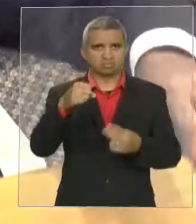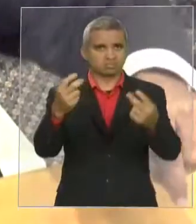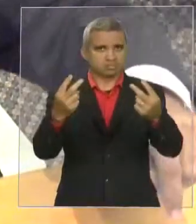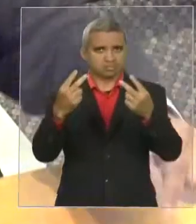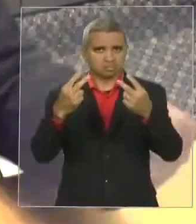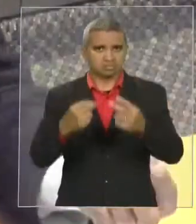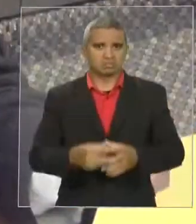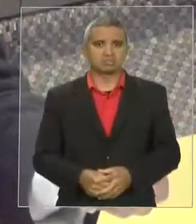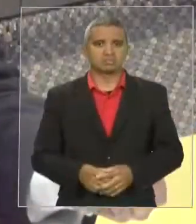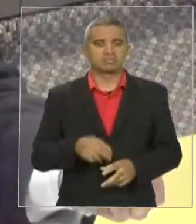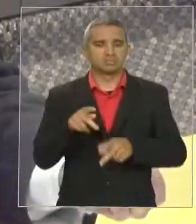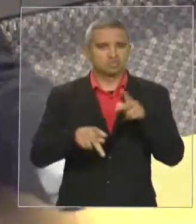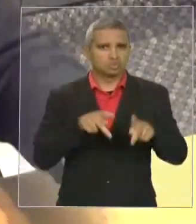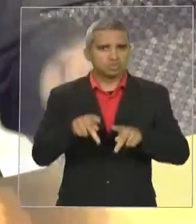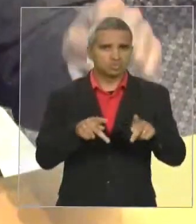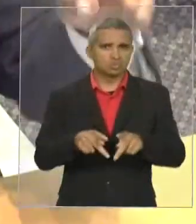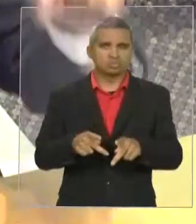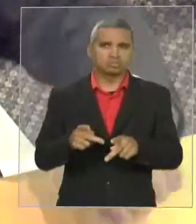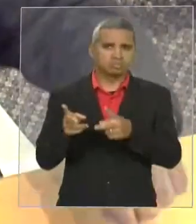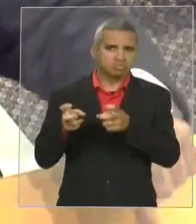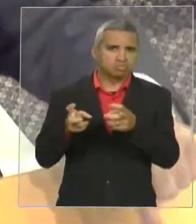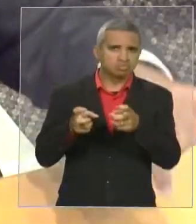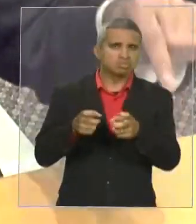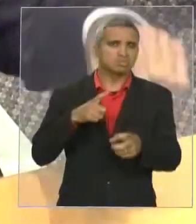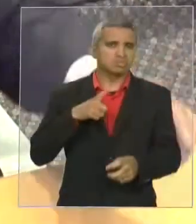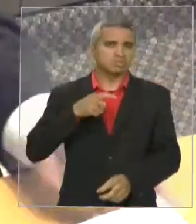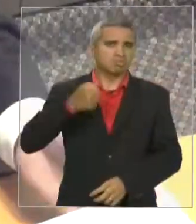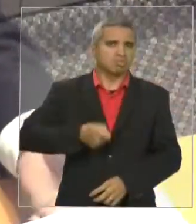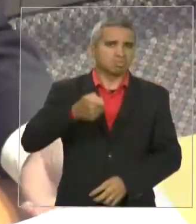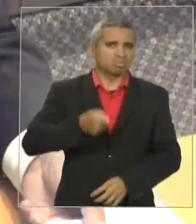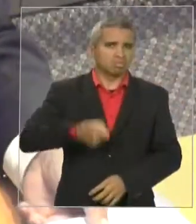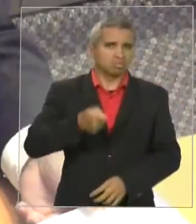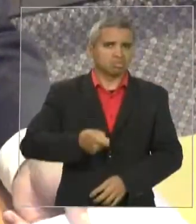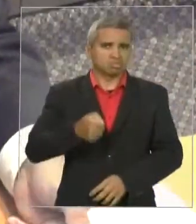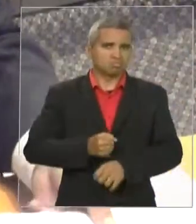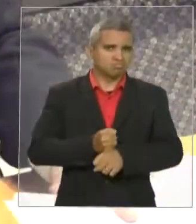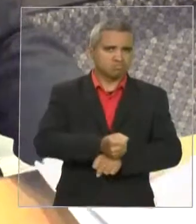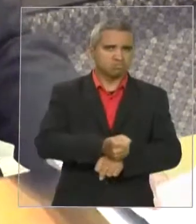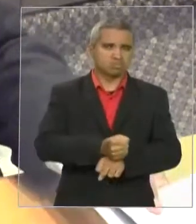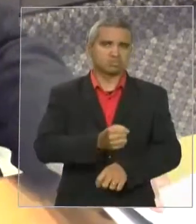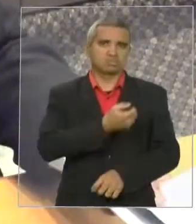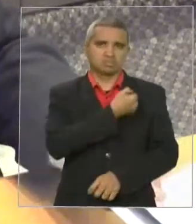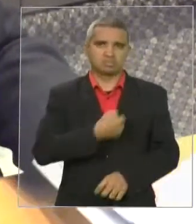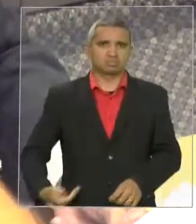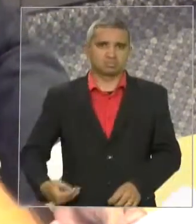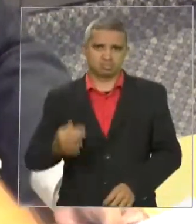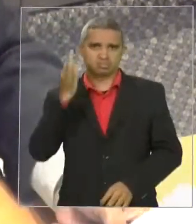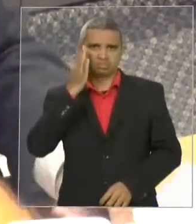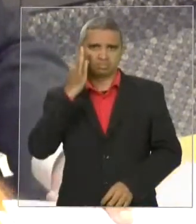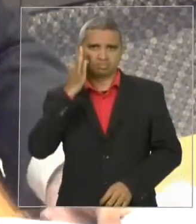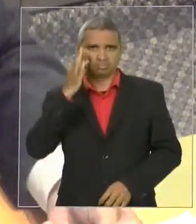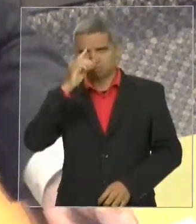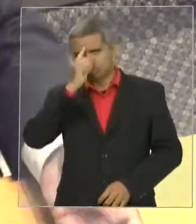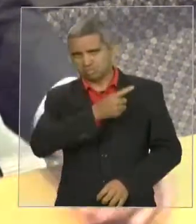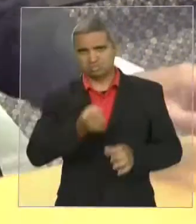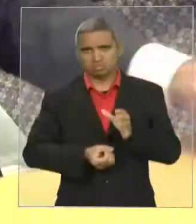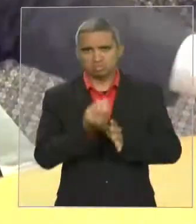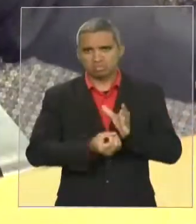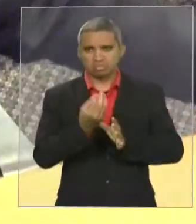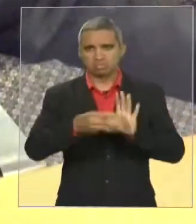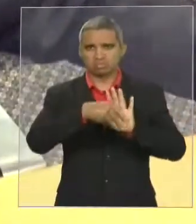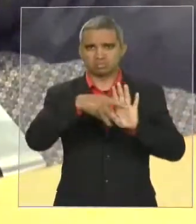falar, o parlamento, não temos nenhuma oportunidade, porque a obstrução se dá por quem fica com conversa paralela, fica atrapalhando. Eu peço